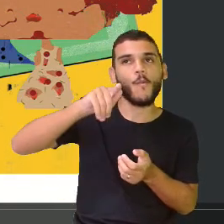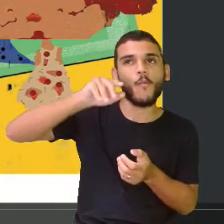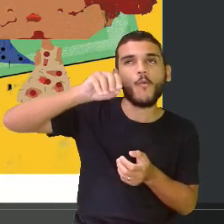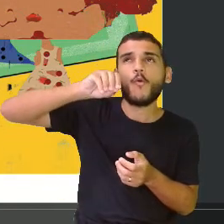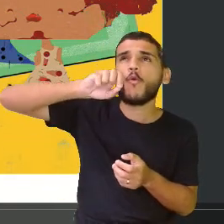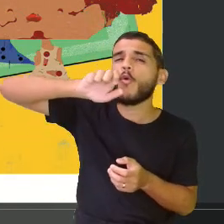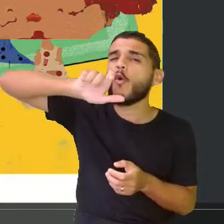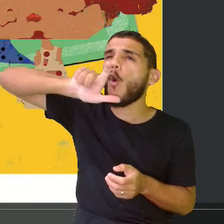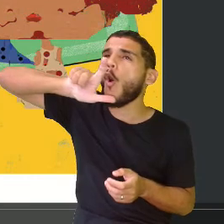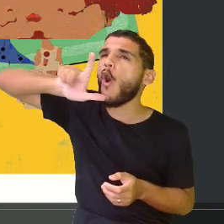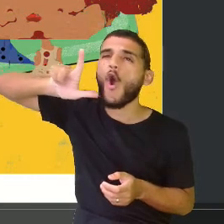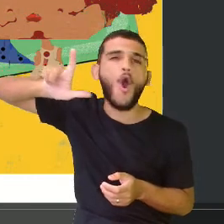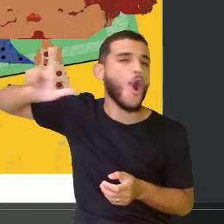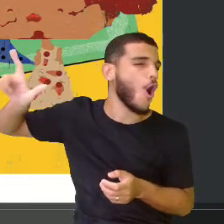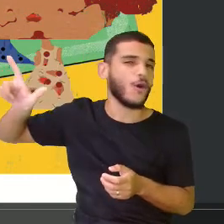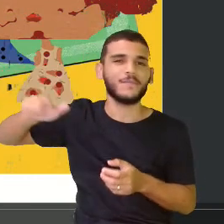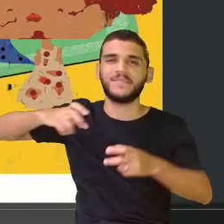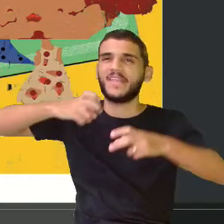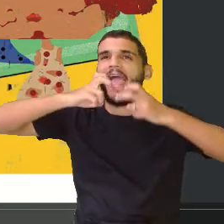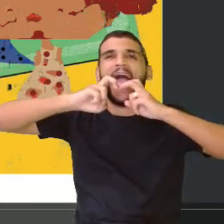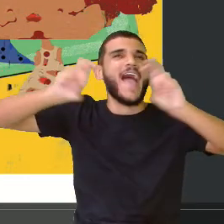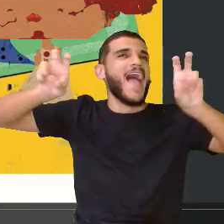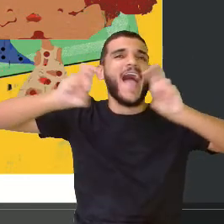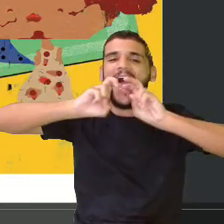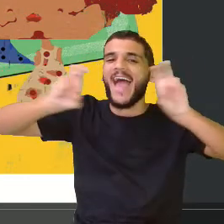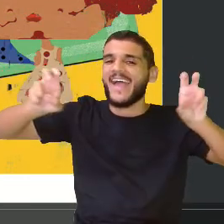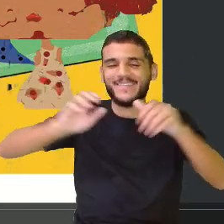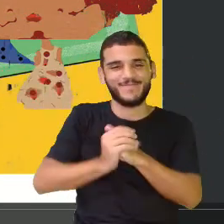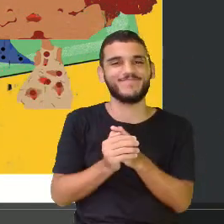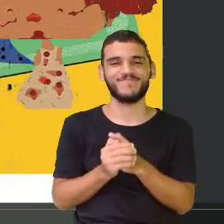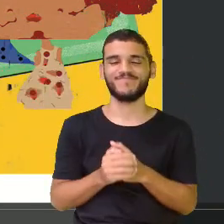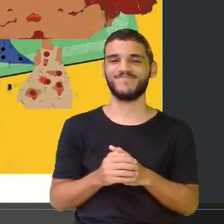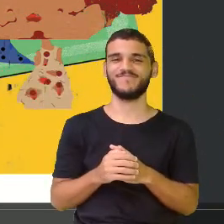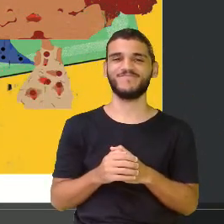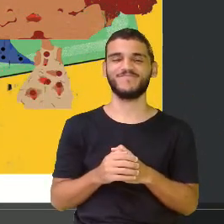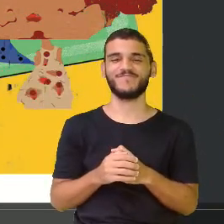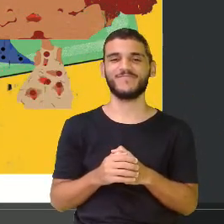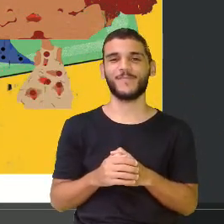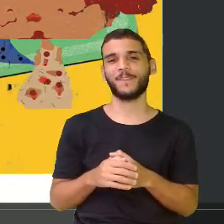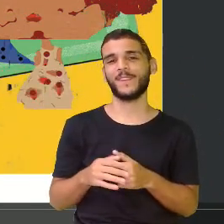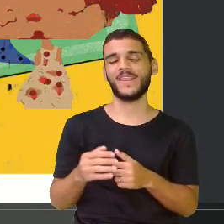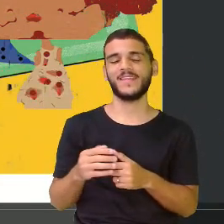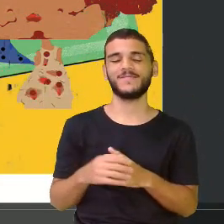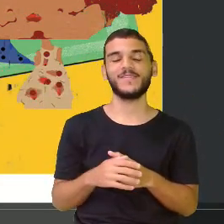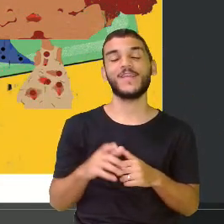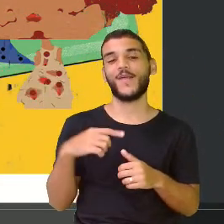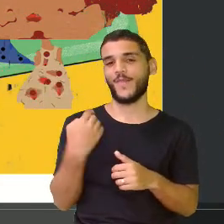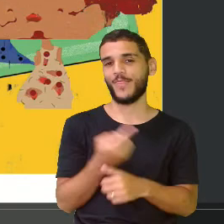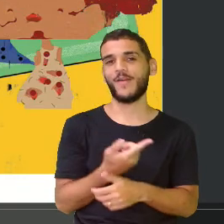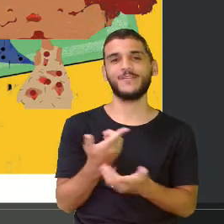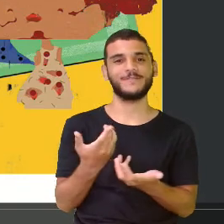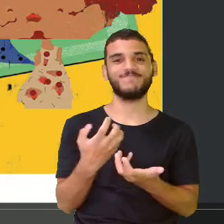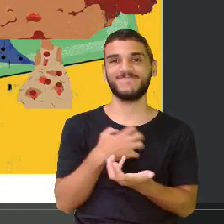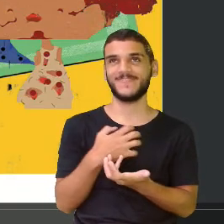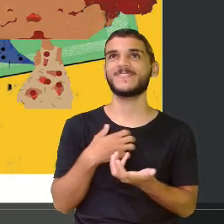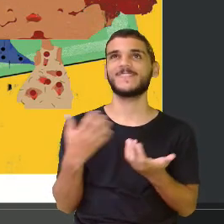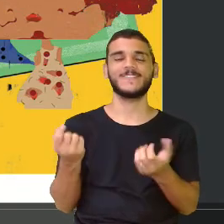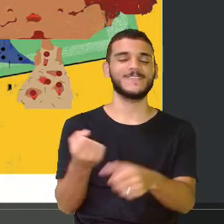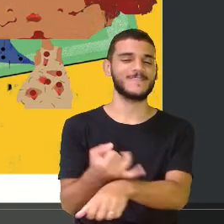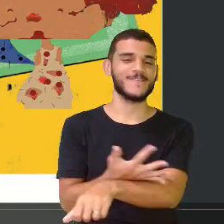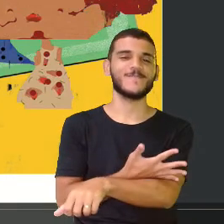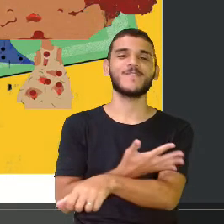gente está assistindo futebol, o nosso time preferido está jogando e a gente, quando ele faz um gol, a gente realmente grita. E é uma